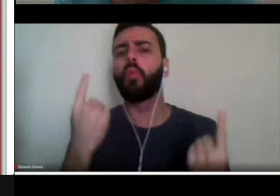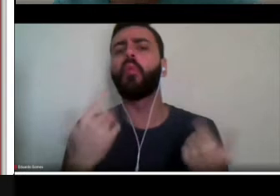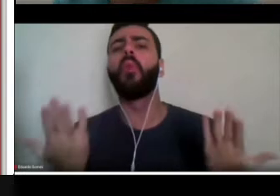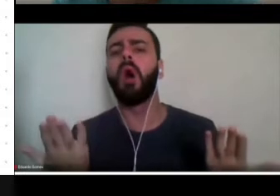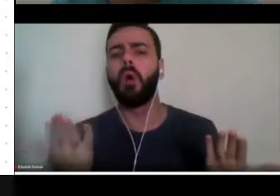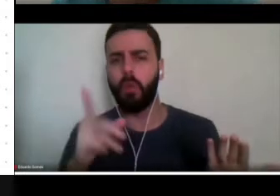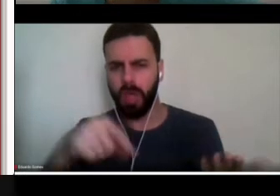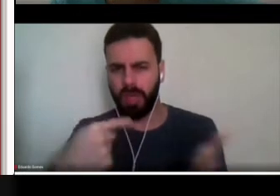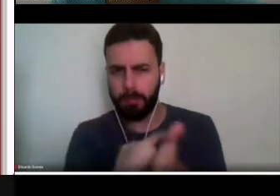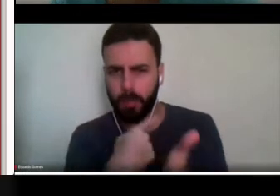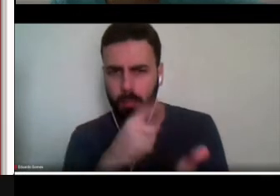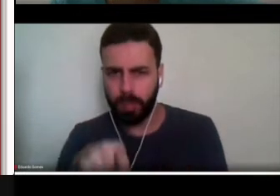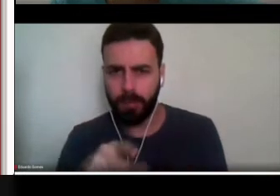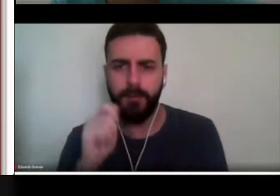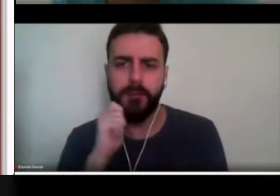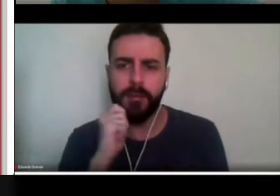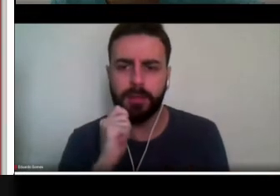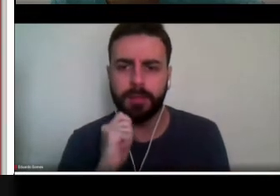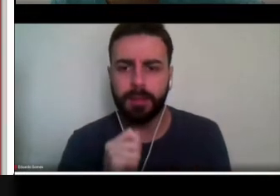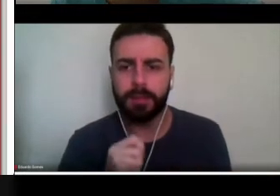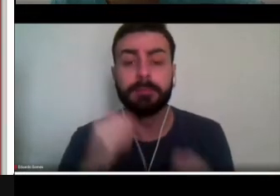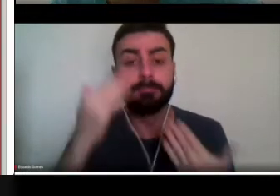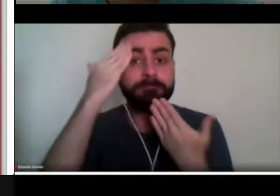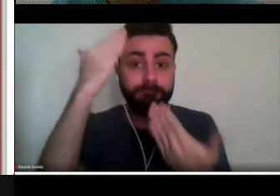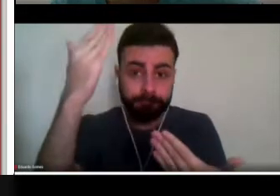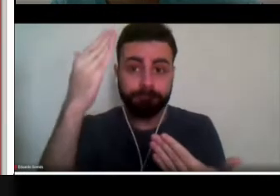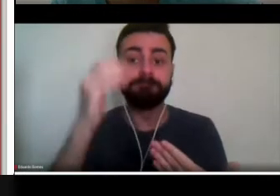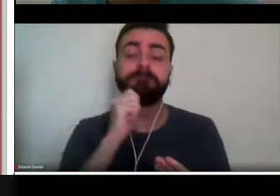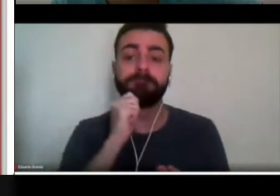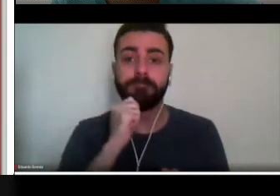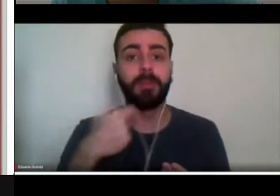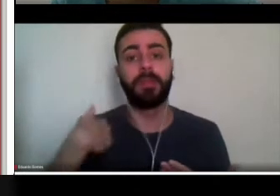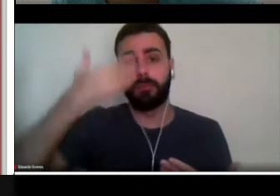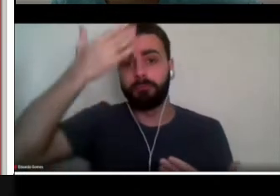Obrigada por falar, gente. Eu não estou no mesma...